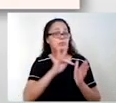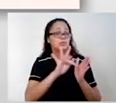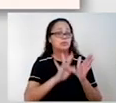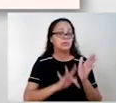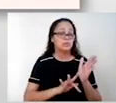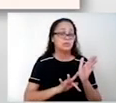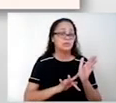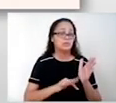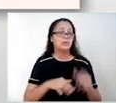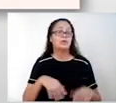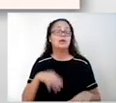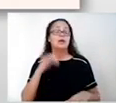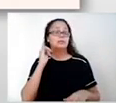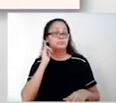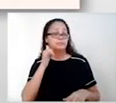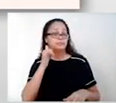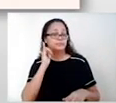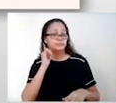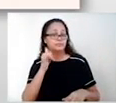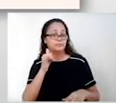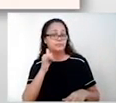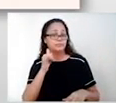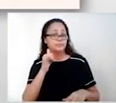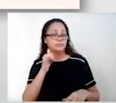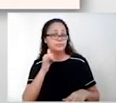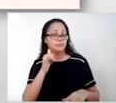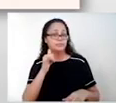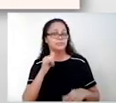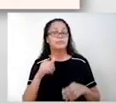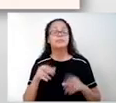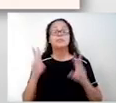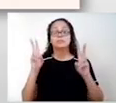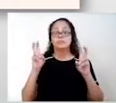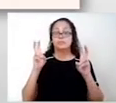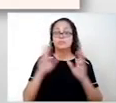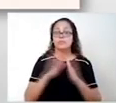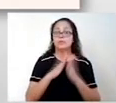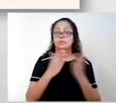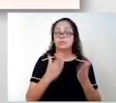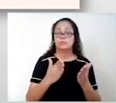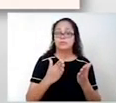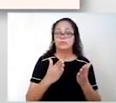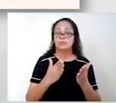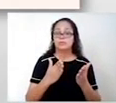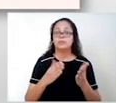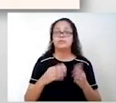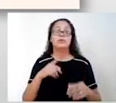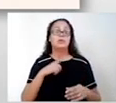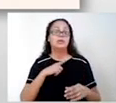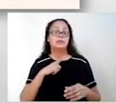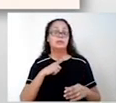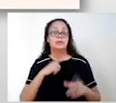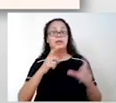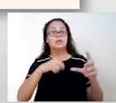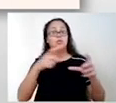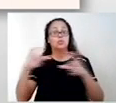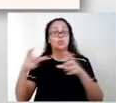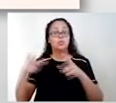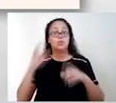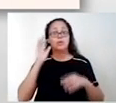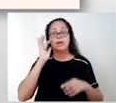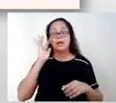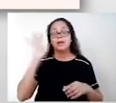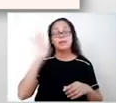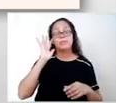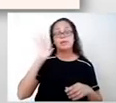ó, a história narrada em Luna Clara e Apolo 11, ela passa-se num lugar imaginário.